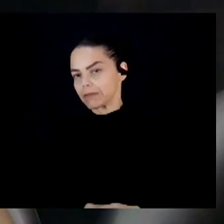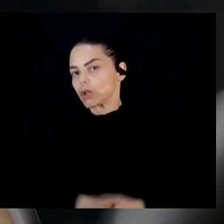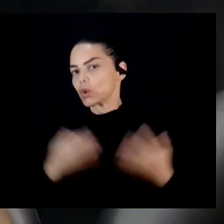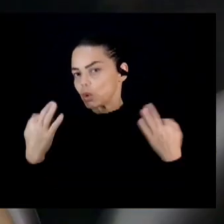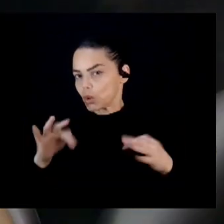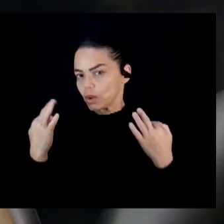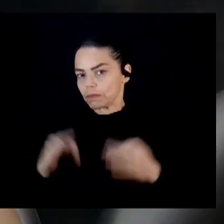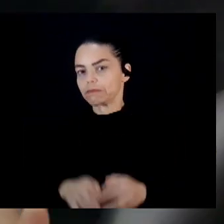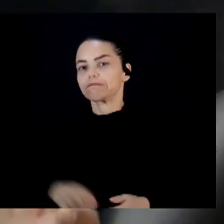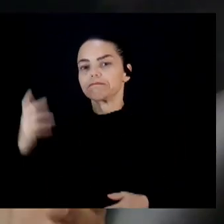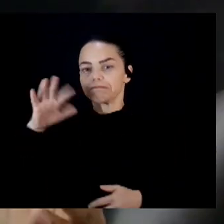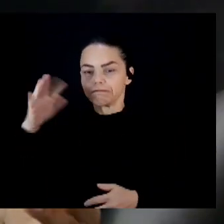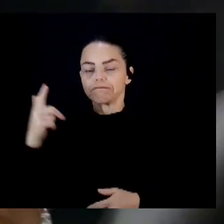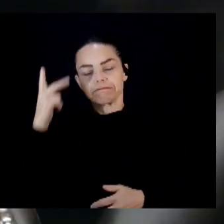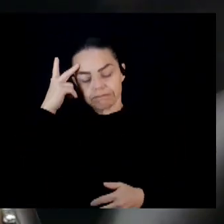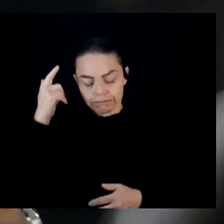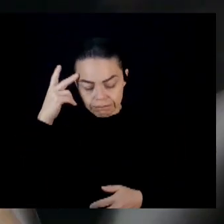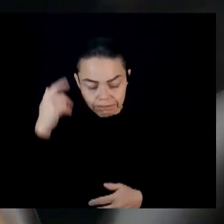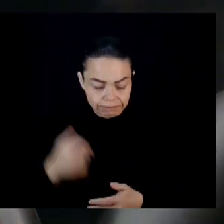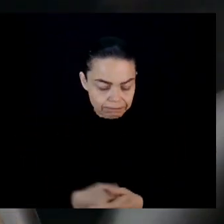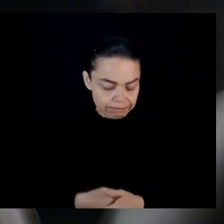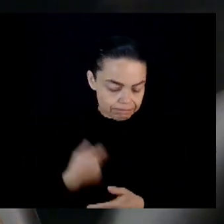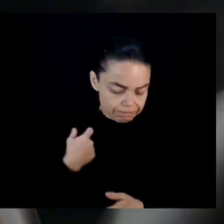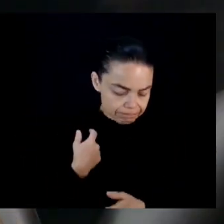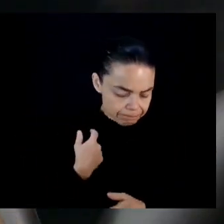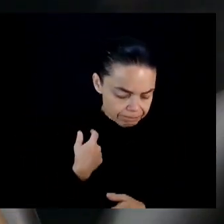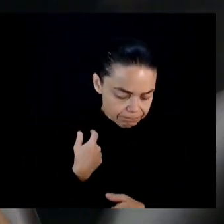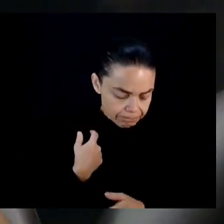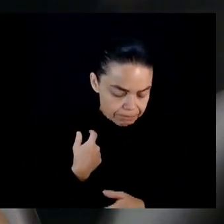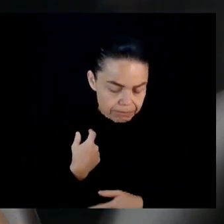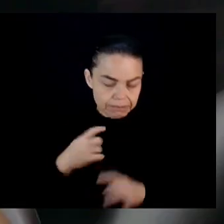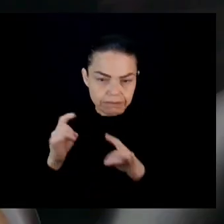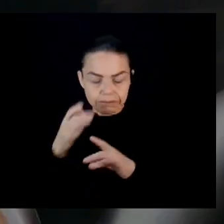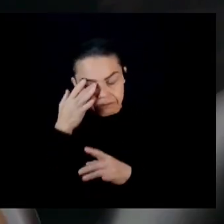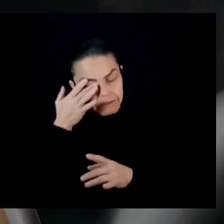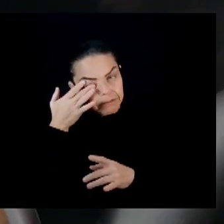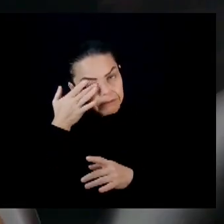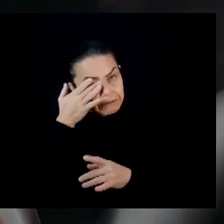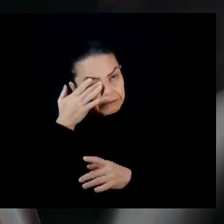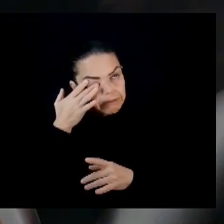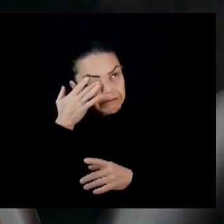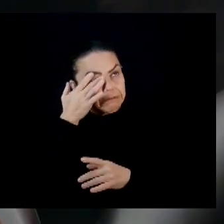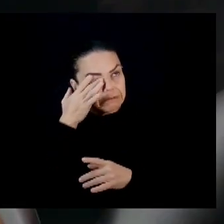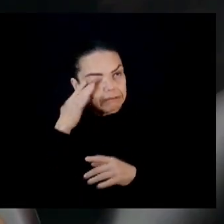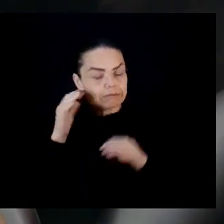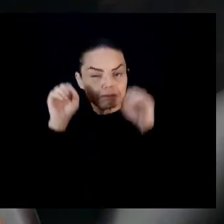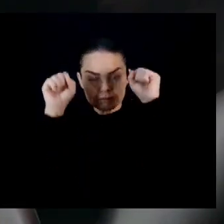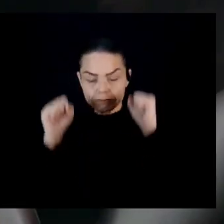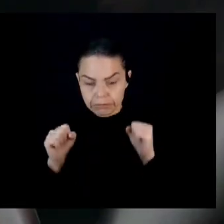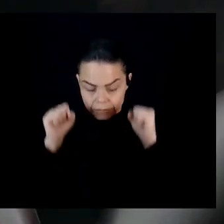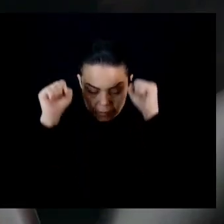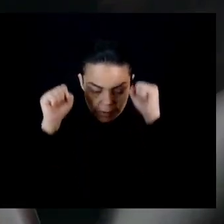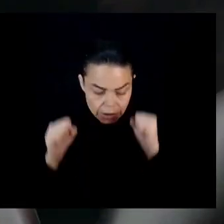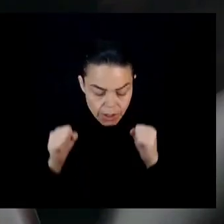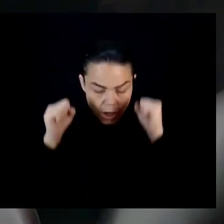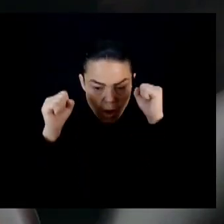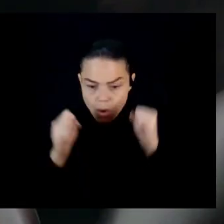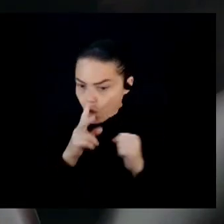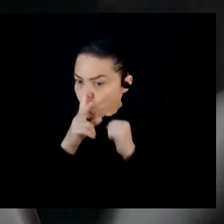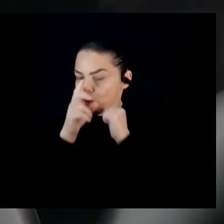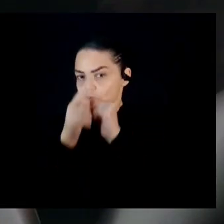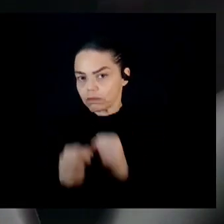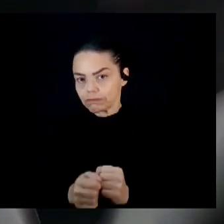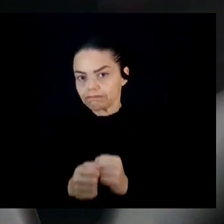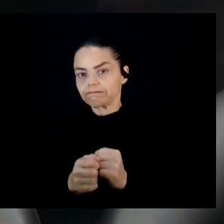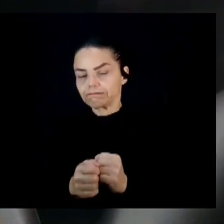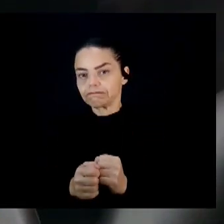muito isso, e aí eu vou levar um pouco para a questão técnica. Tá. A musculação é uma modalidade que ela exige que exista uma progressão pedagógica